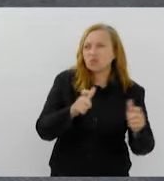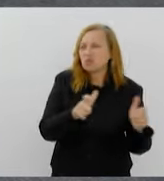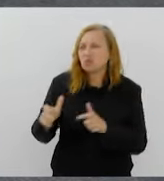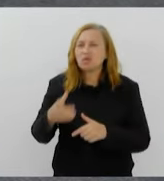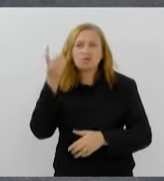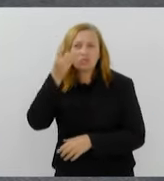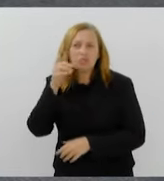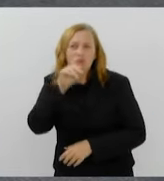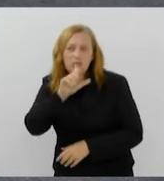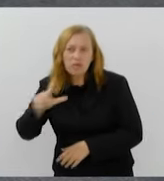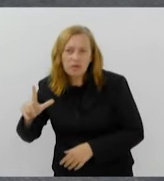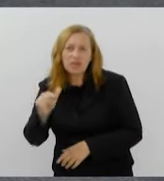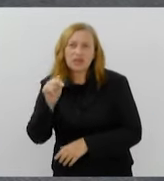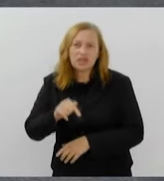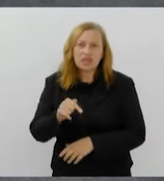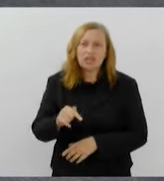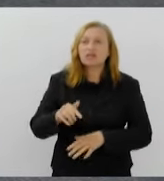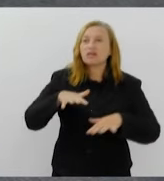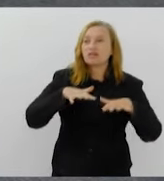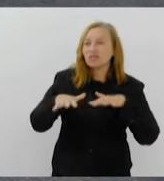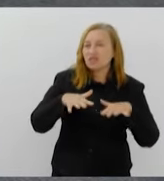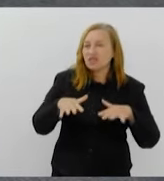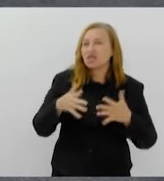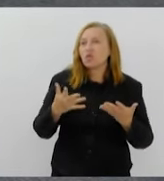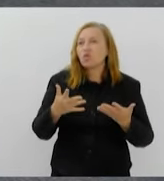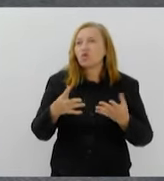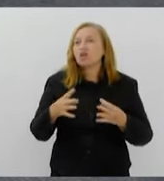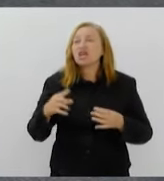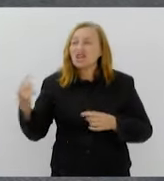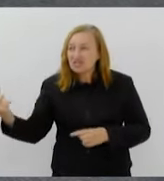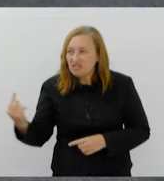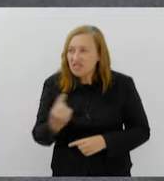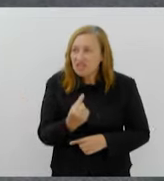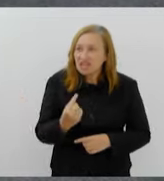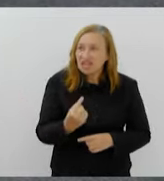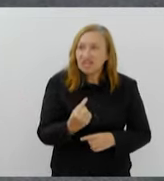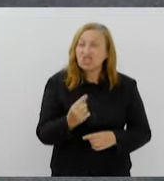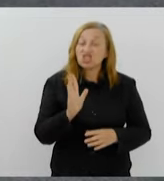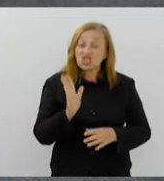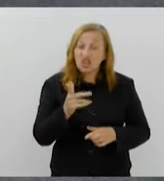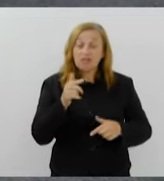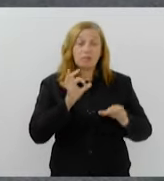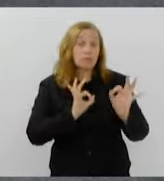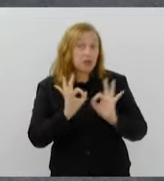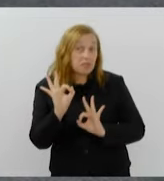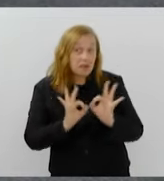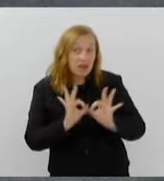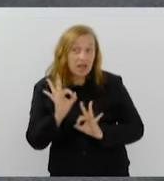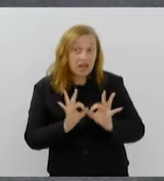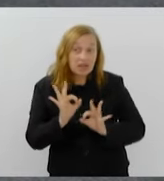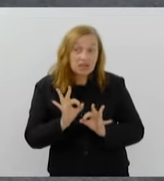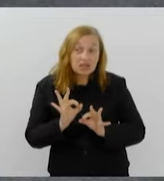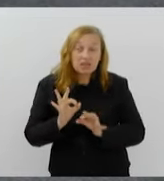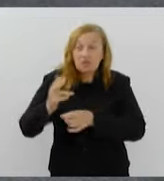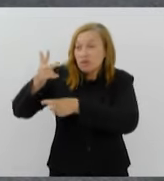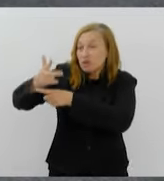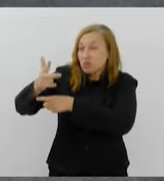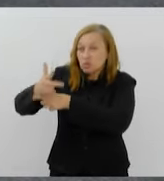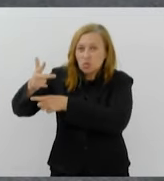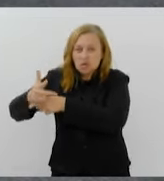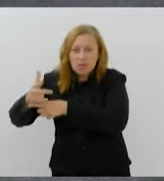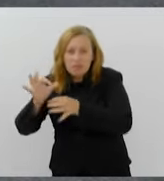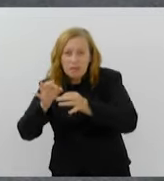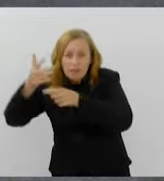o deputado paubel aqui na questão na manifestação eles vêm para cá já vem preparados com pessoas filmando